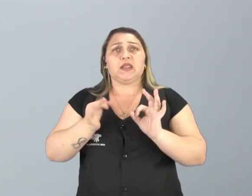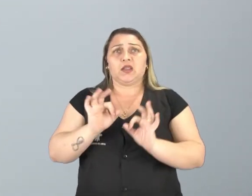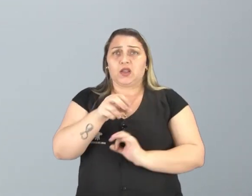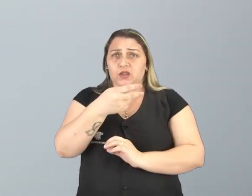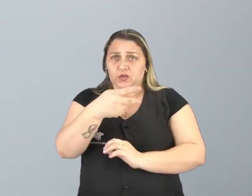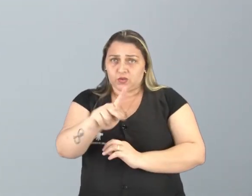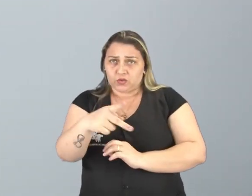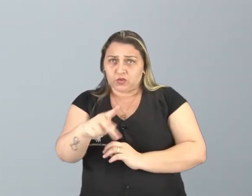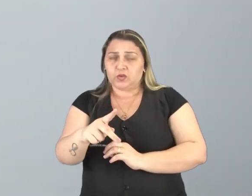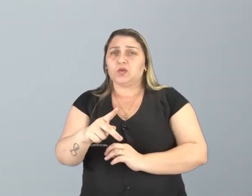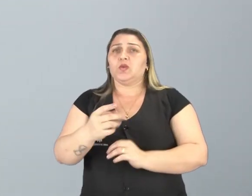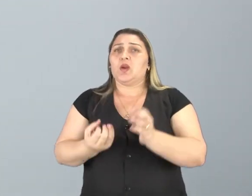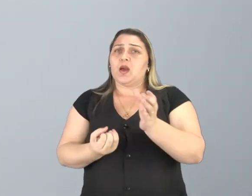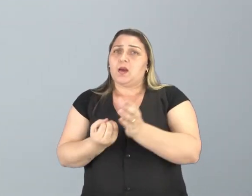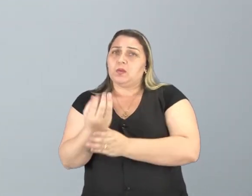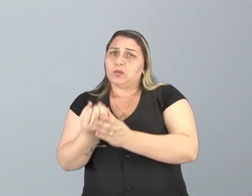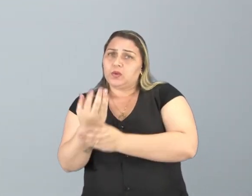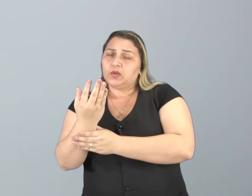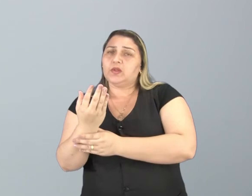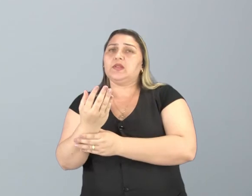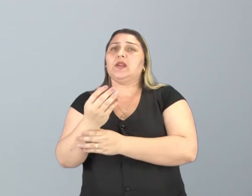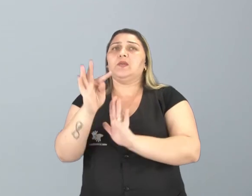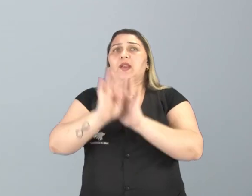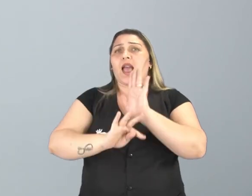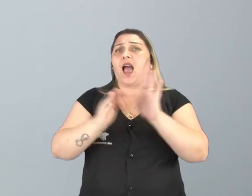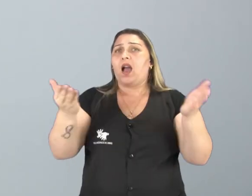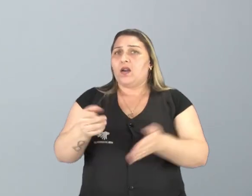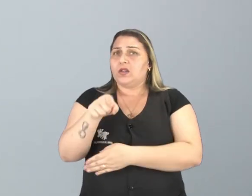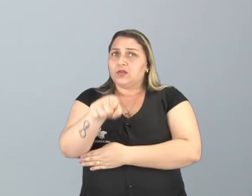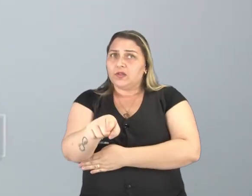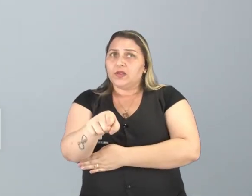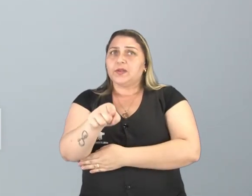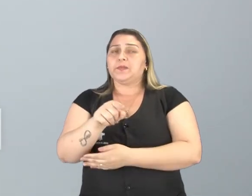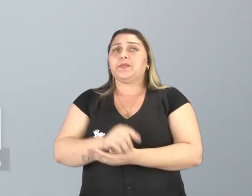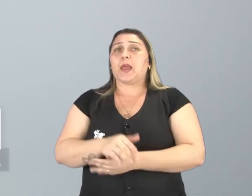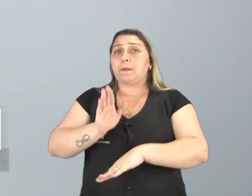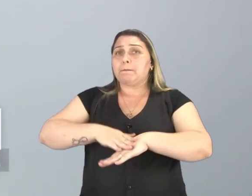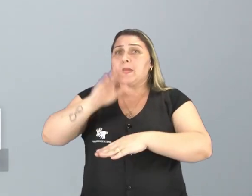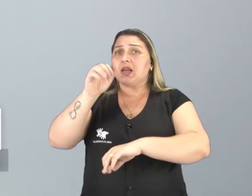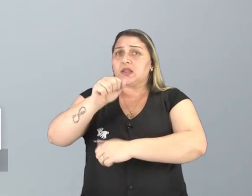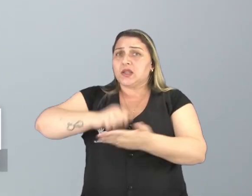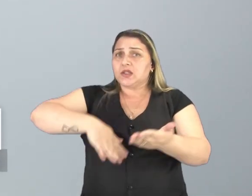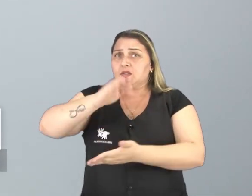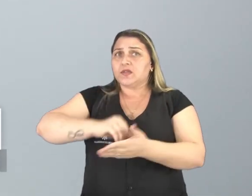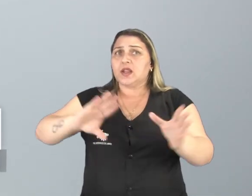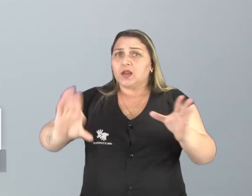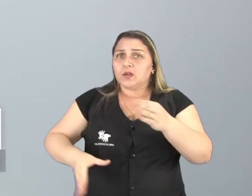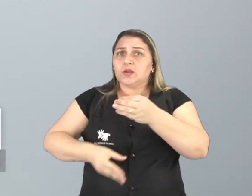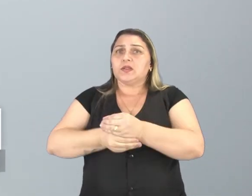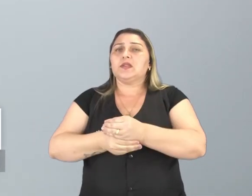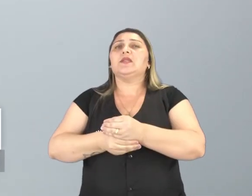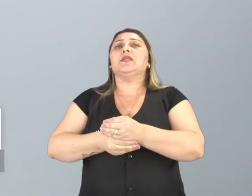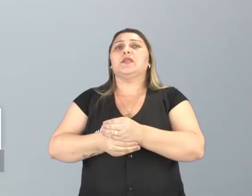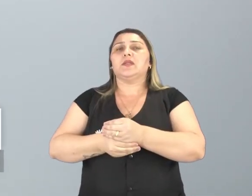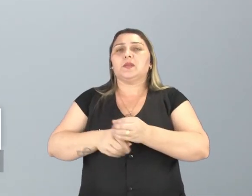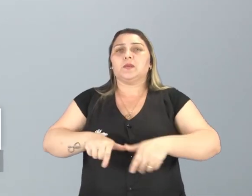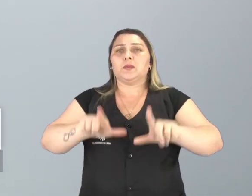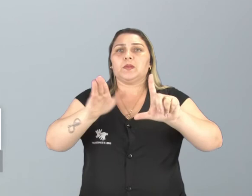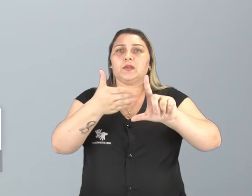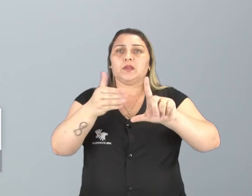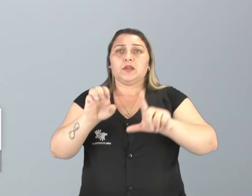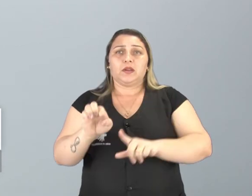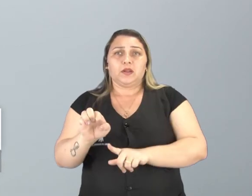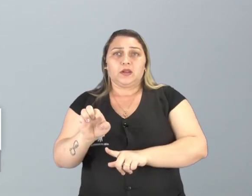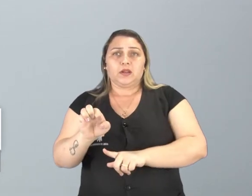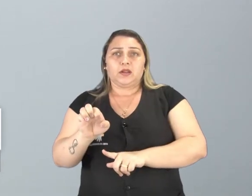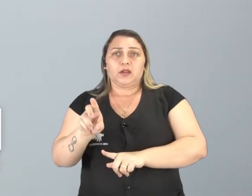produção textual. Agora é sua vez. Para mais atividades complementares, acesse o portal Eduque Acre